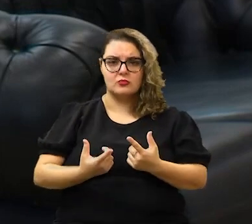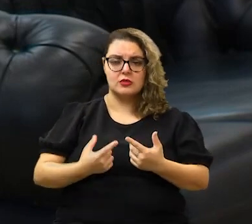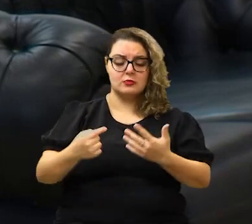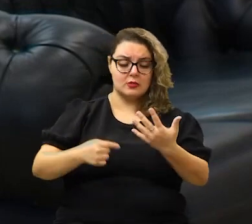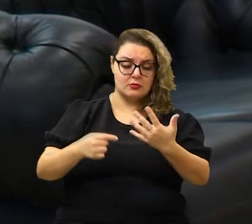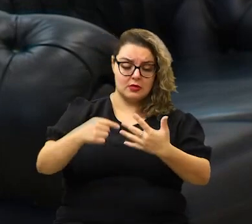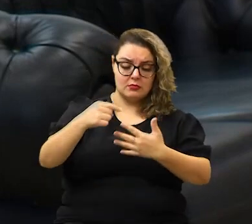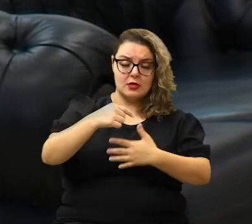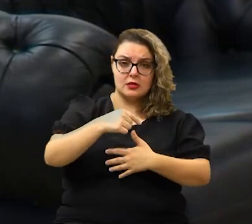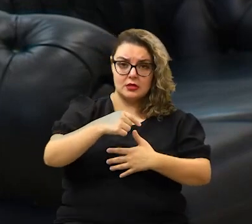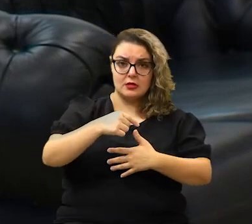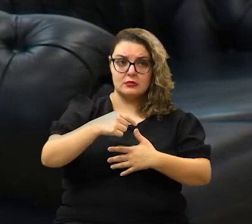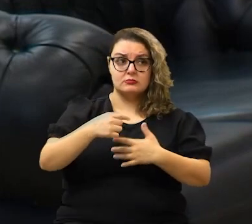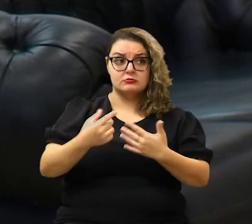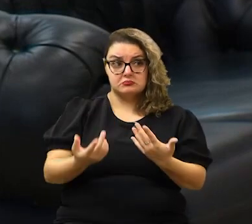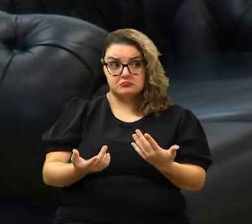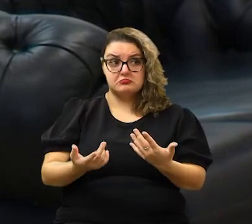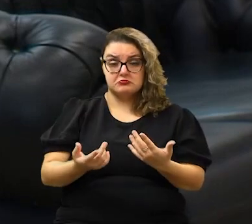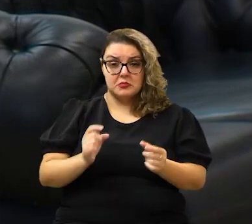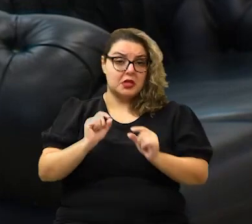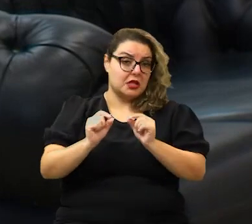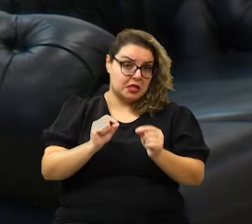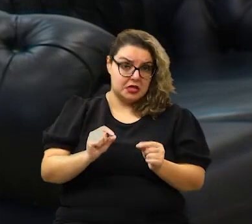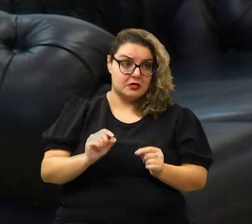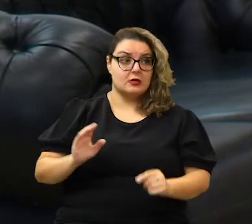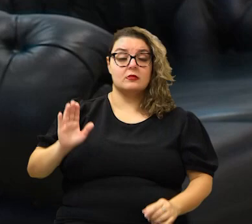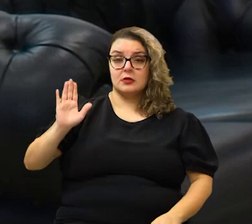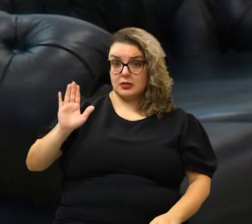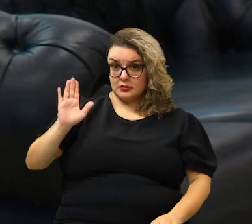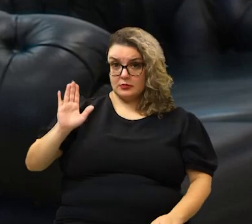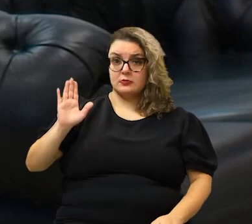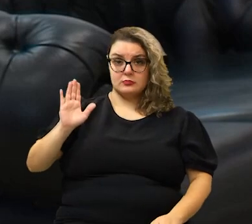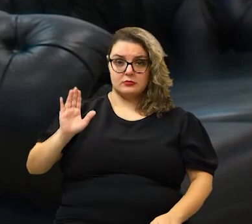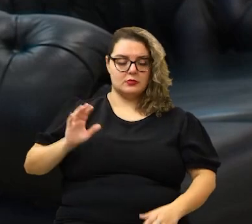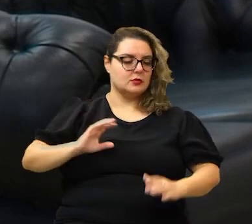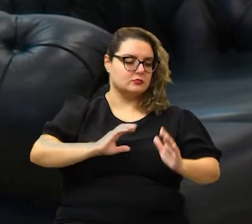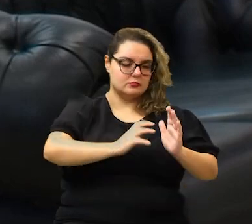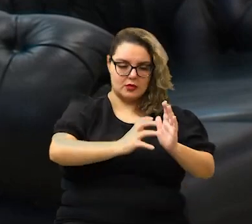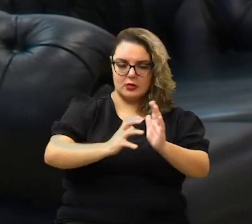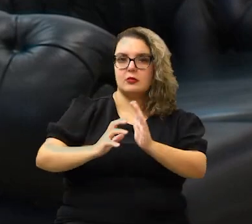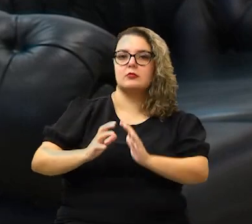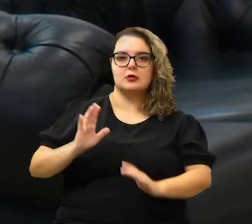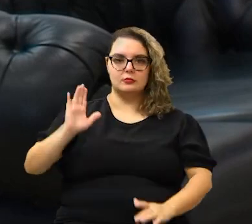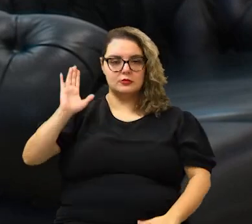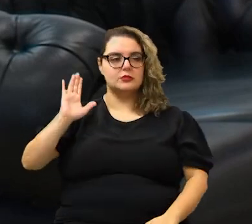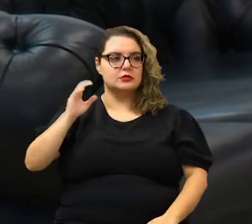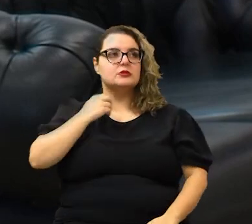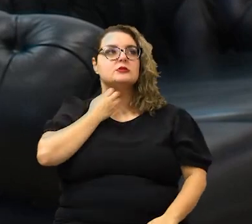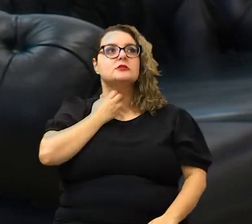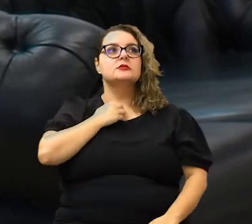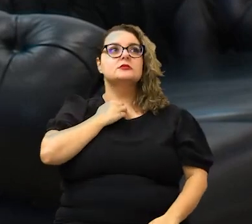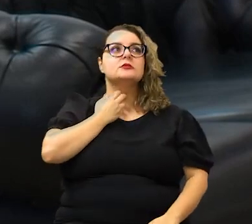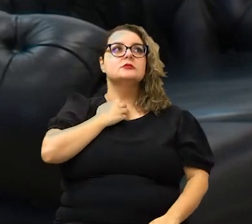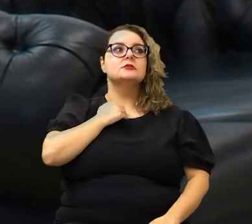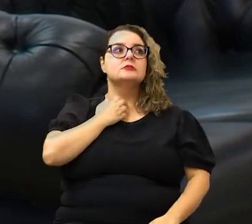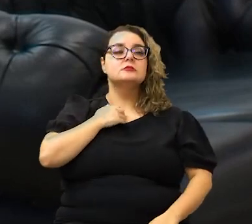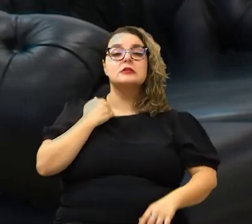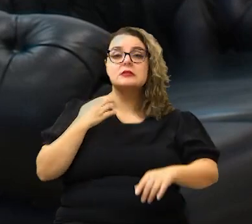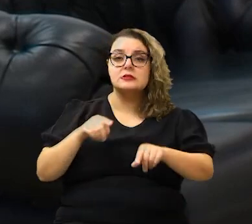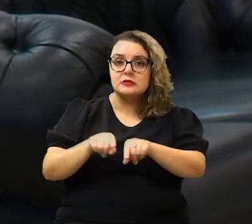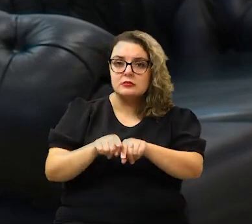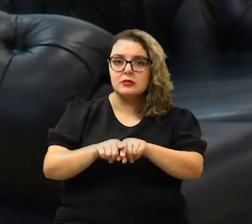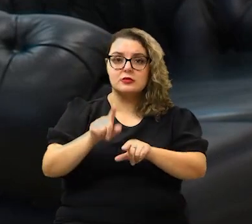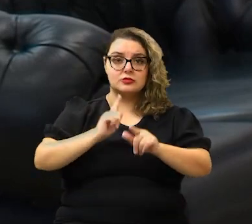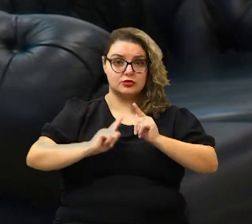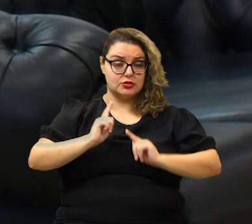algumas questões que tanto quem vai sair candidato, os partidos, os candidatos, mas também